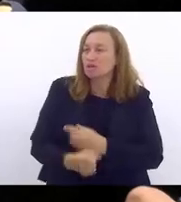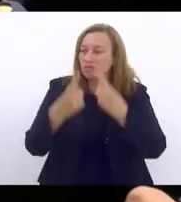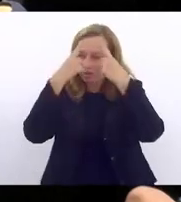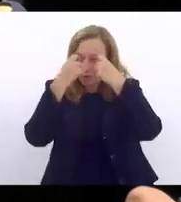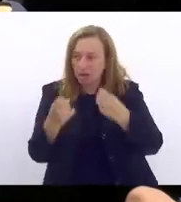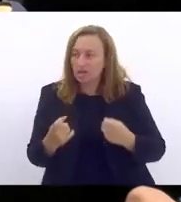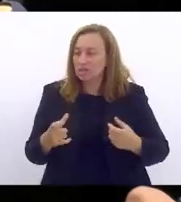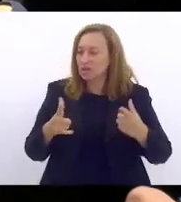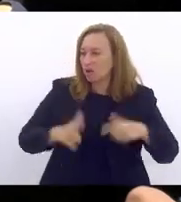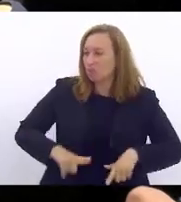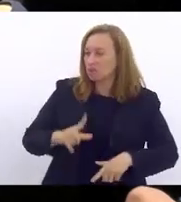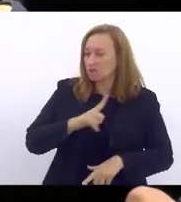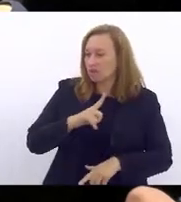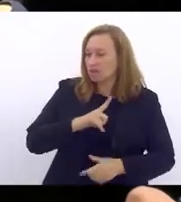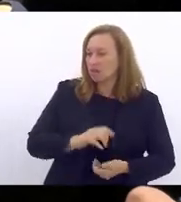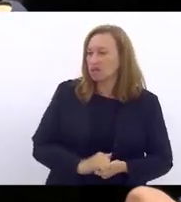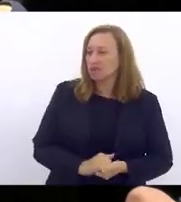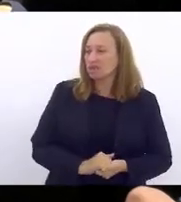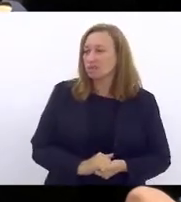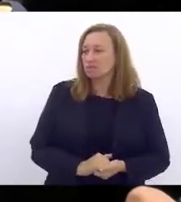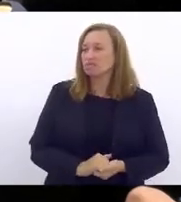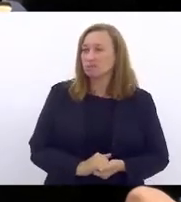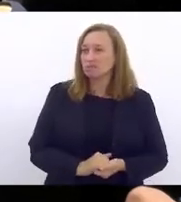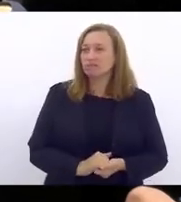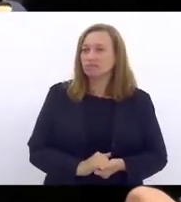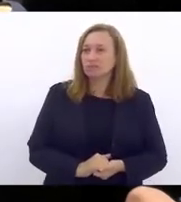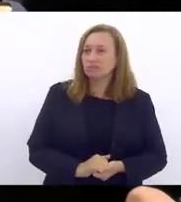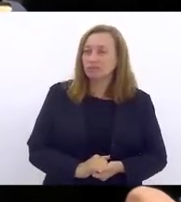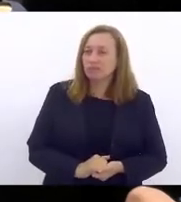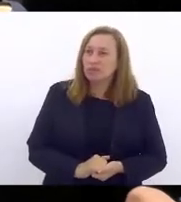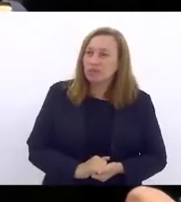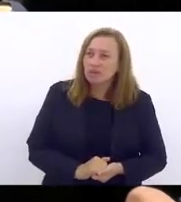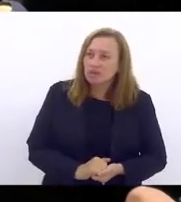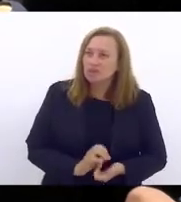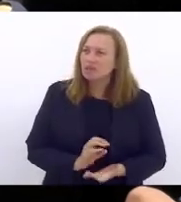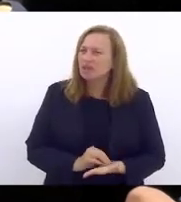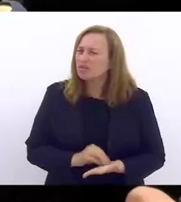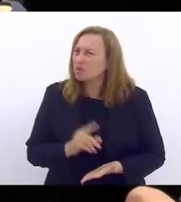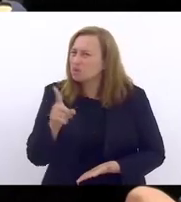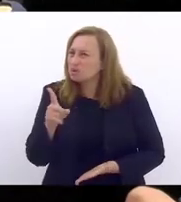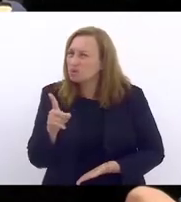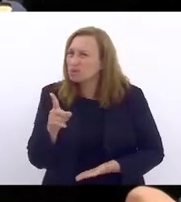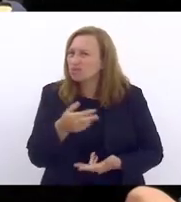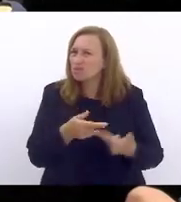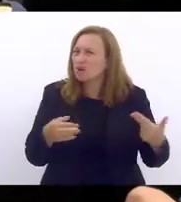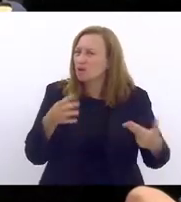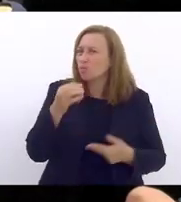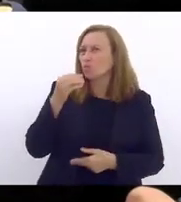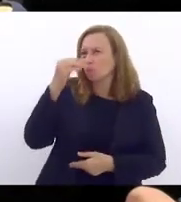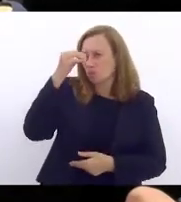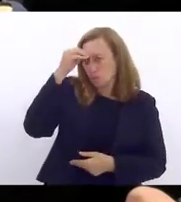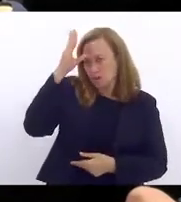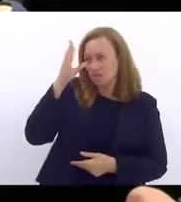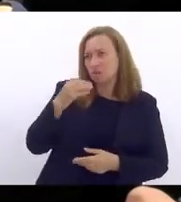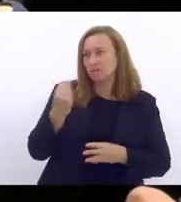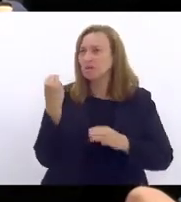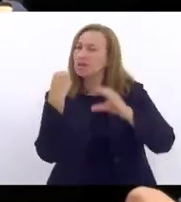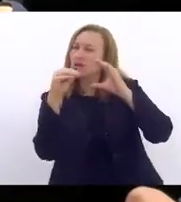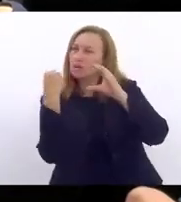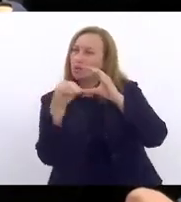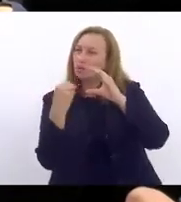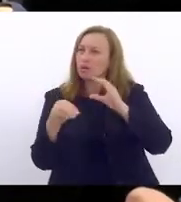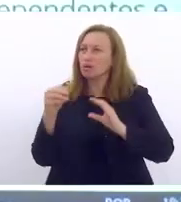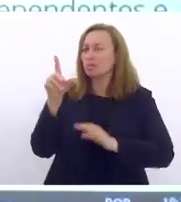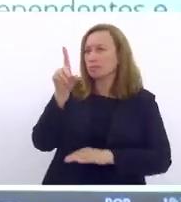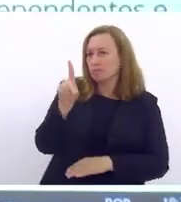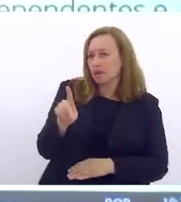denunciar, tudo o que você imaginar, a gente já... Mentira, está faltando ainda. A gente tem um montão de conhecimento para colocar ainda em PDF, mas a gente